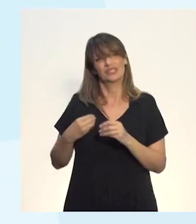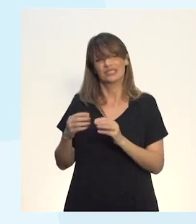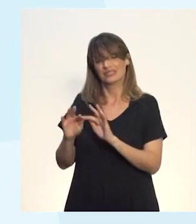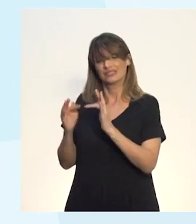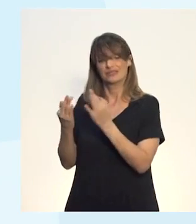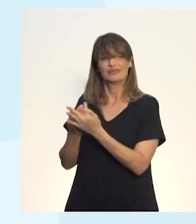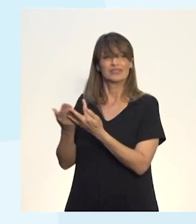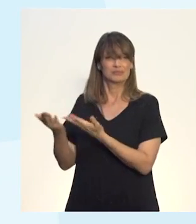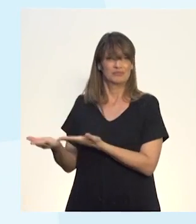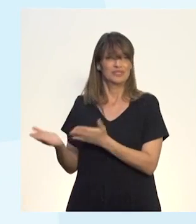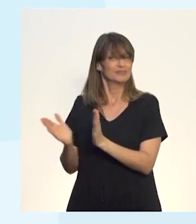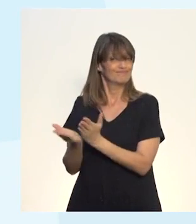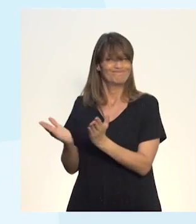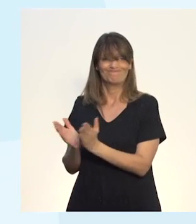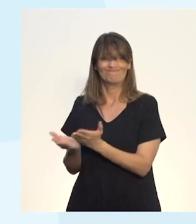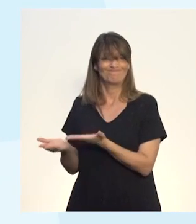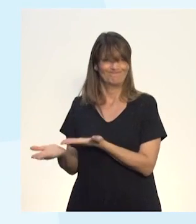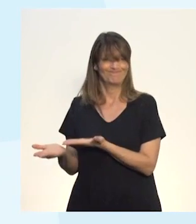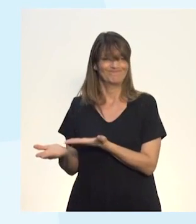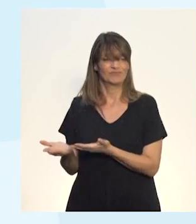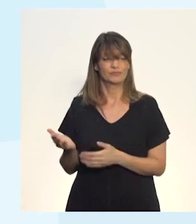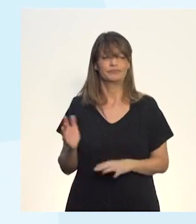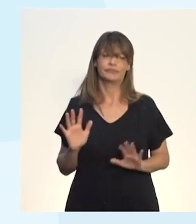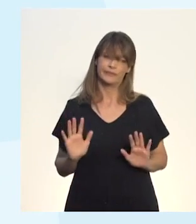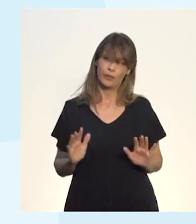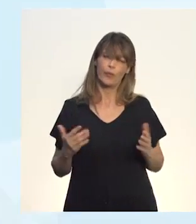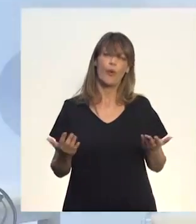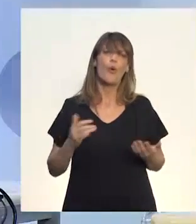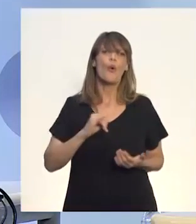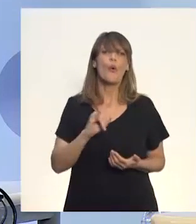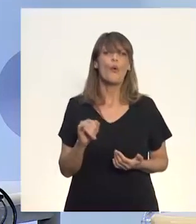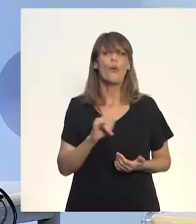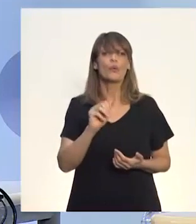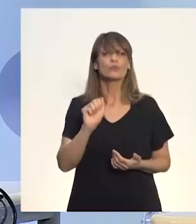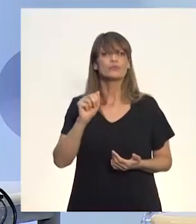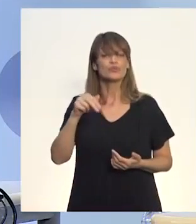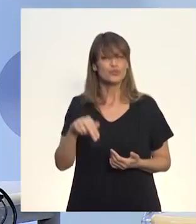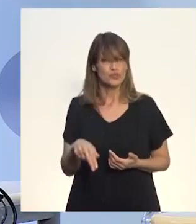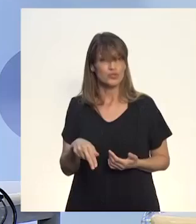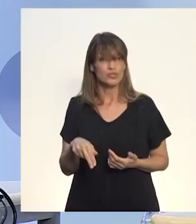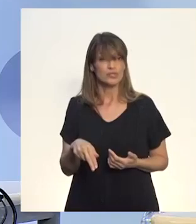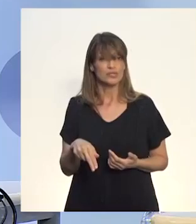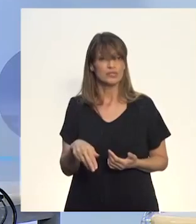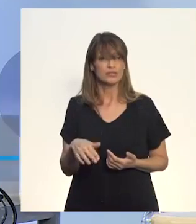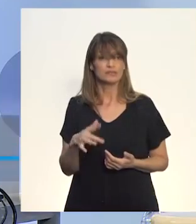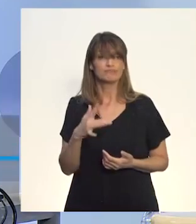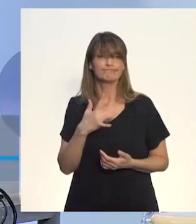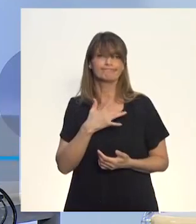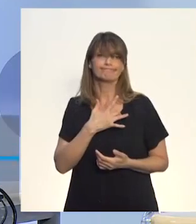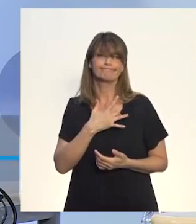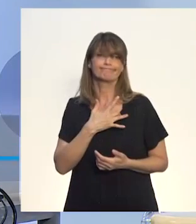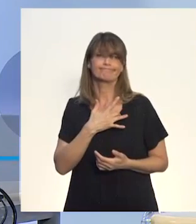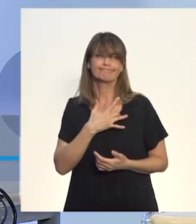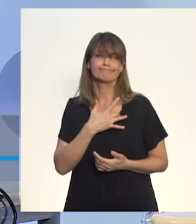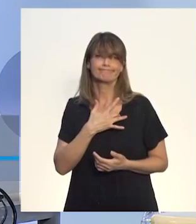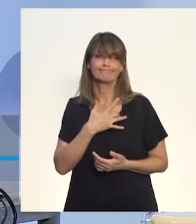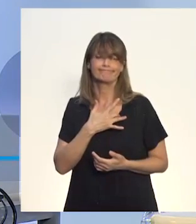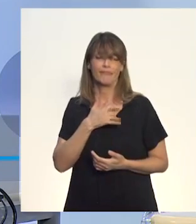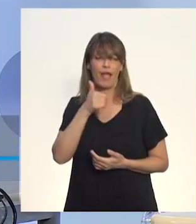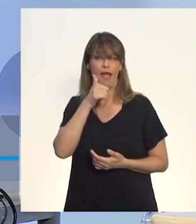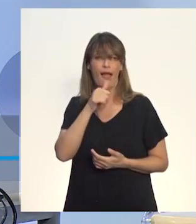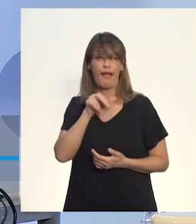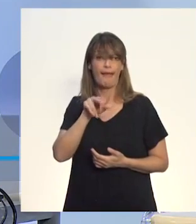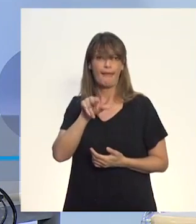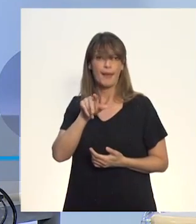dessa família. O Jean Valjean se apieda da situação que a irmã vai